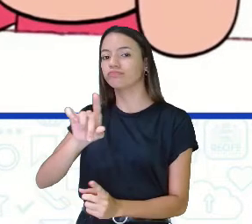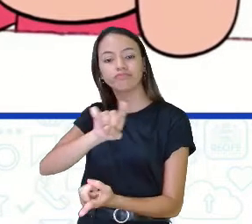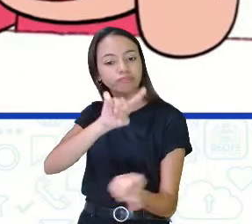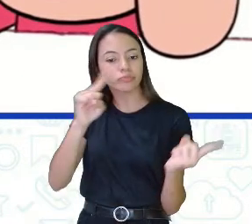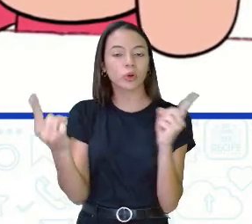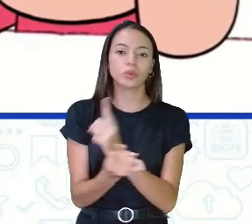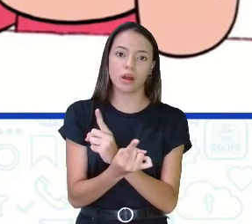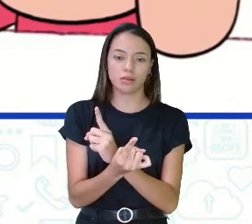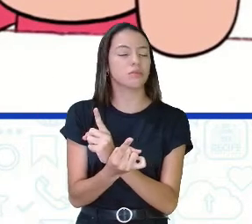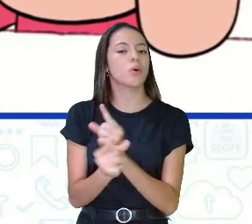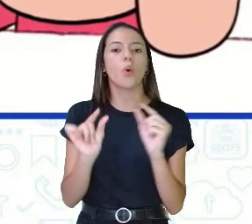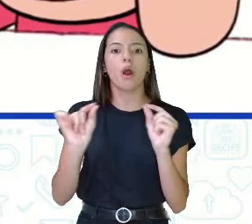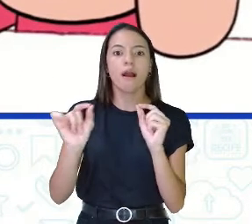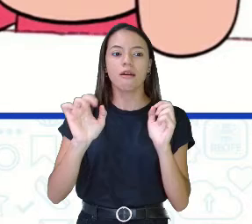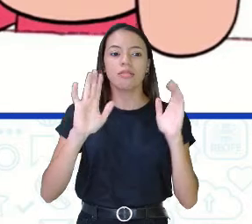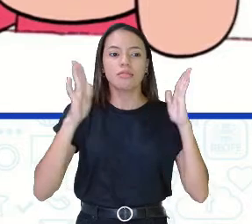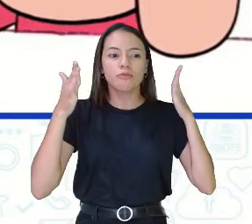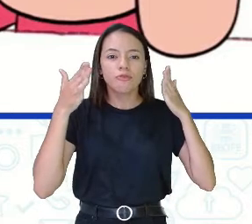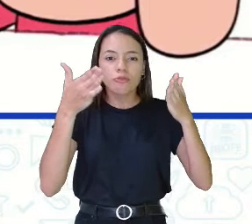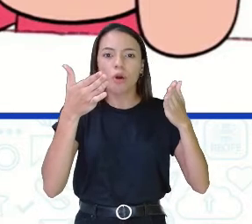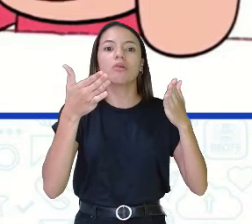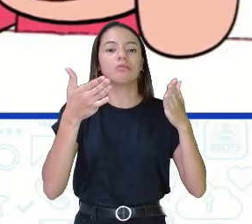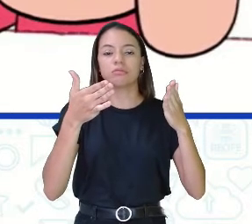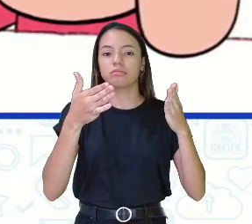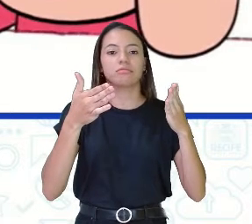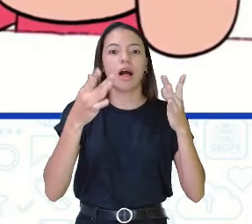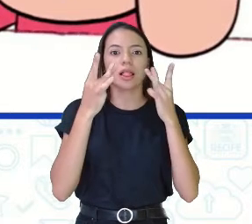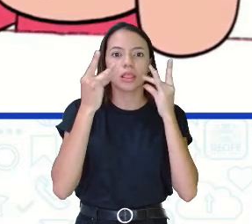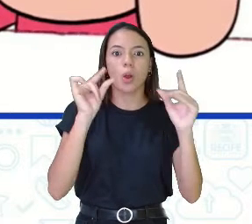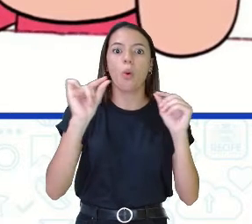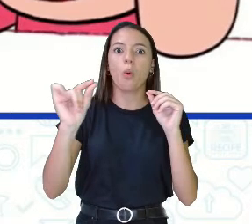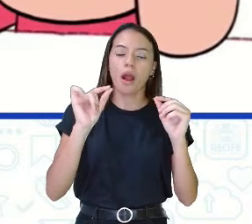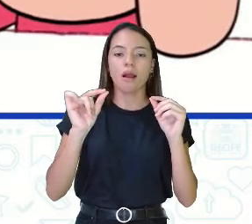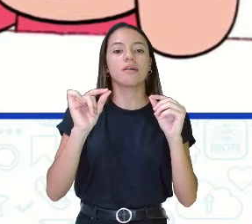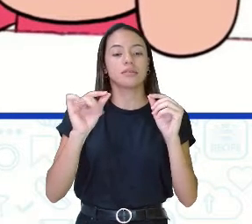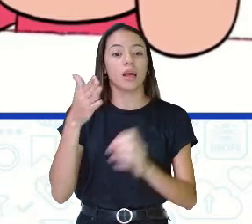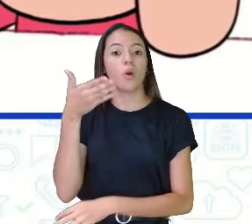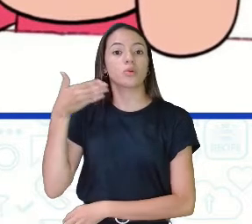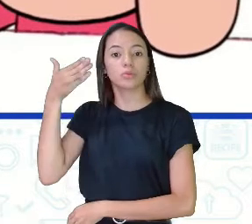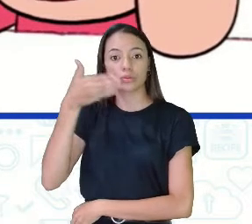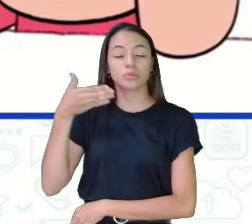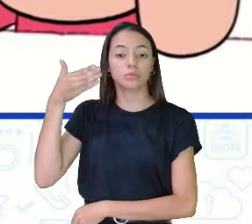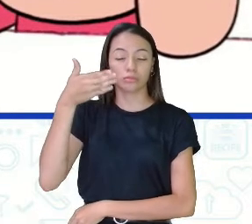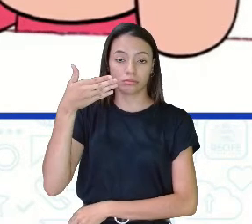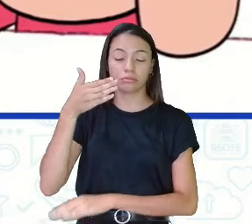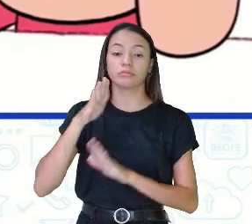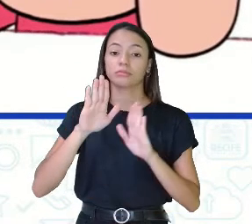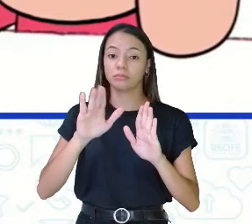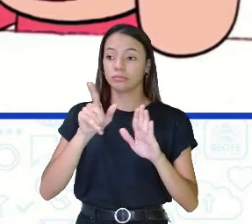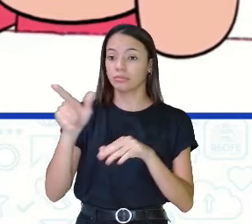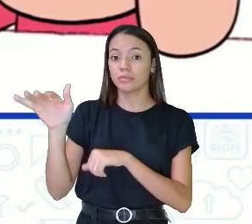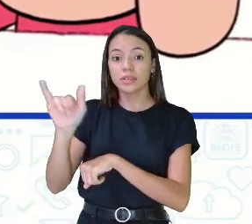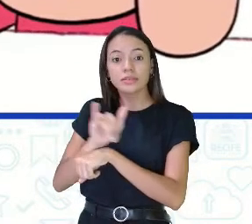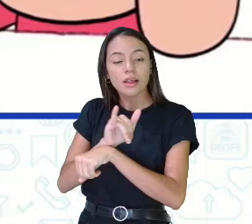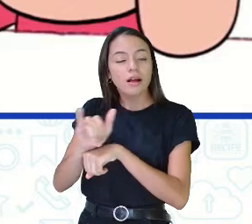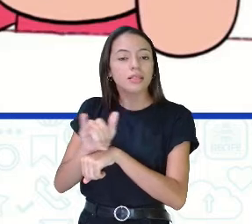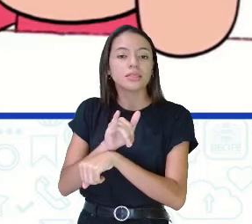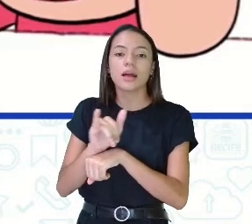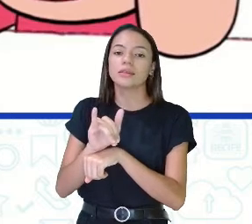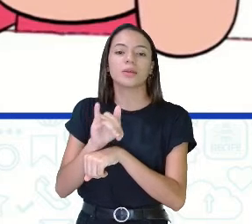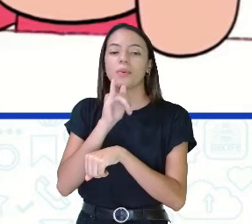ênfase ao discurso. Como esse recurso estilístico recorre à combinação de ideias